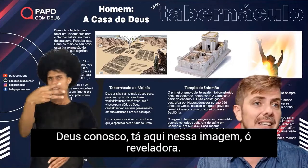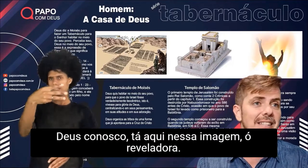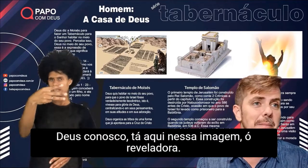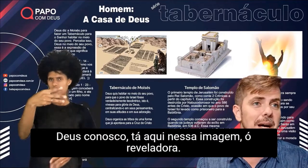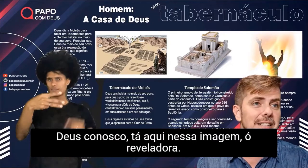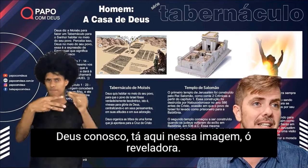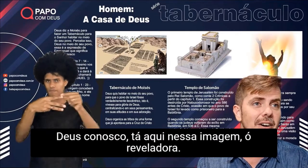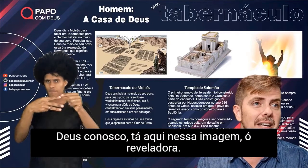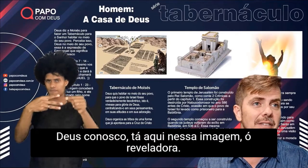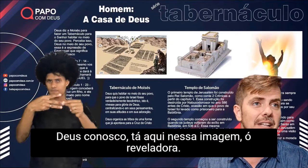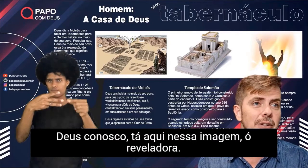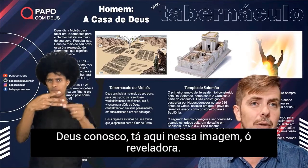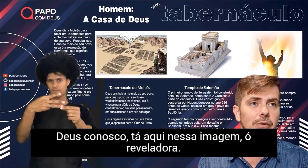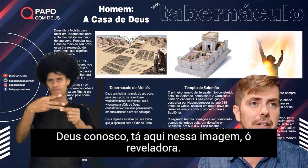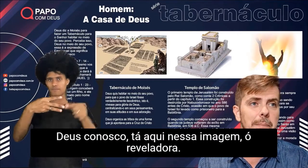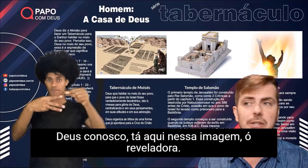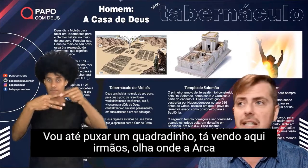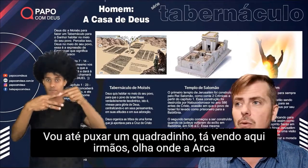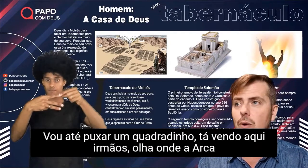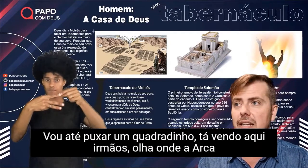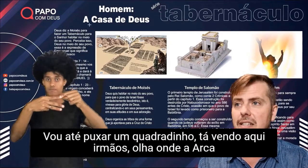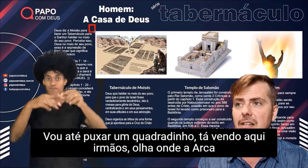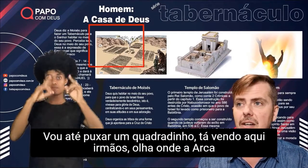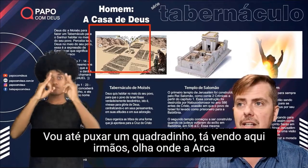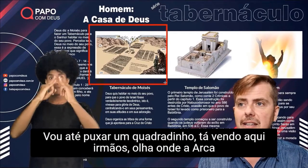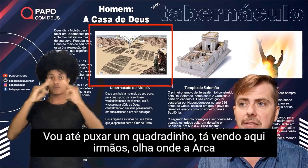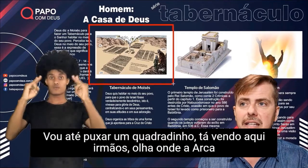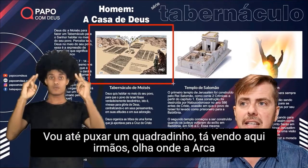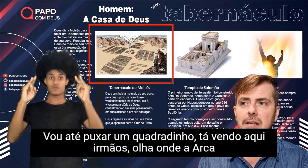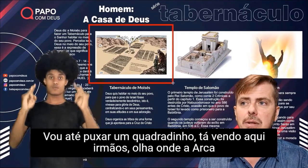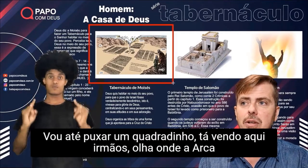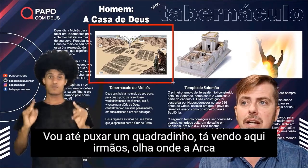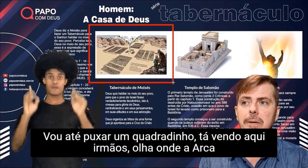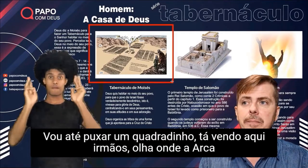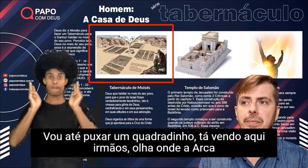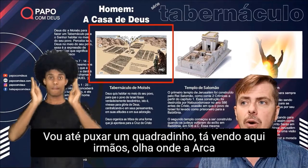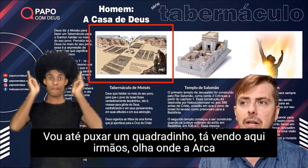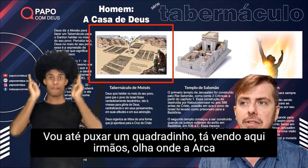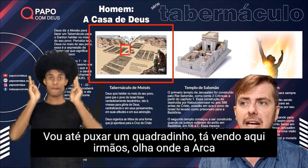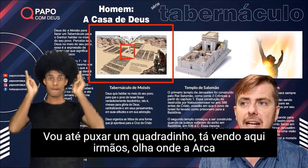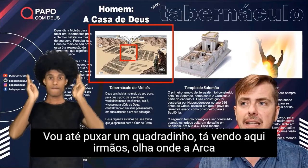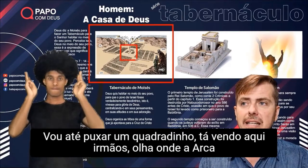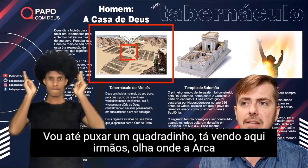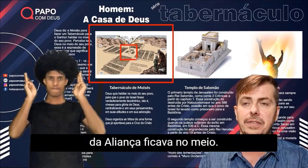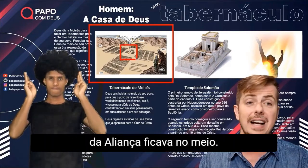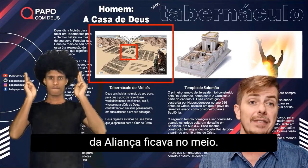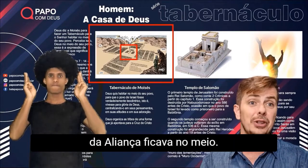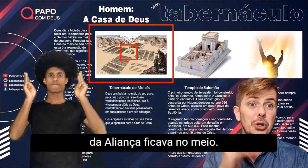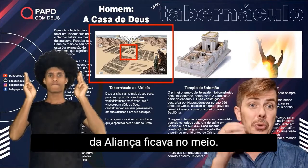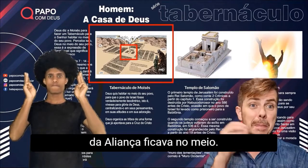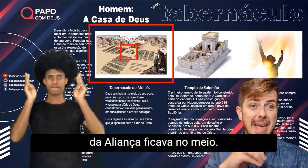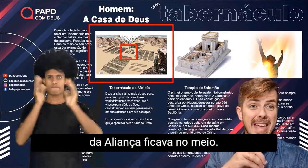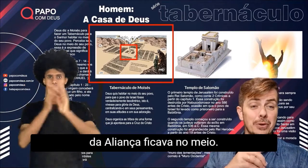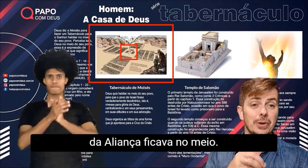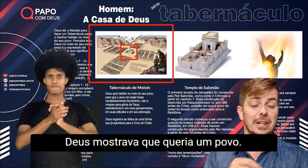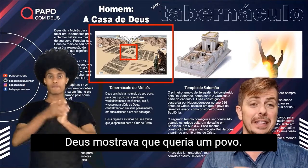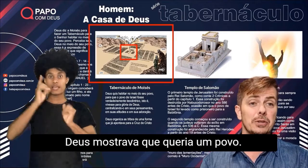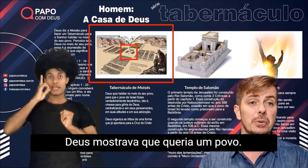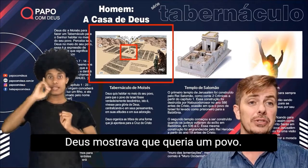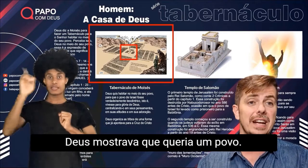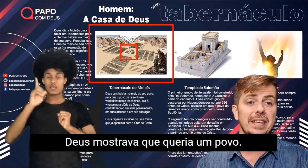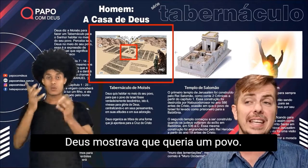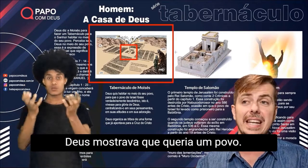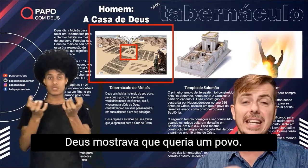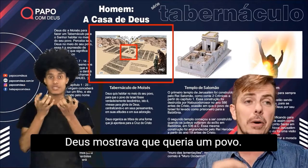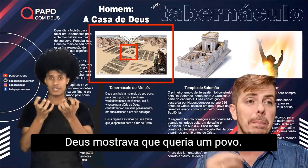Tá aqui nessa imagem aqui, ó, reveladora. Eu vou até puxar aqui um quadradinho aqui, ó. Tá vendo aqui, irmãos? Olha onde a Arca da Aliança ficava, no meio.